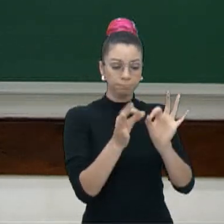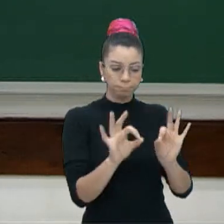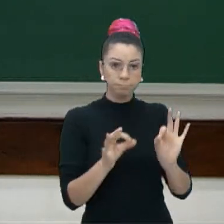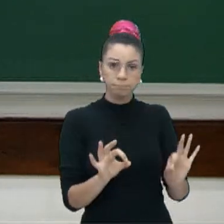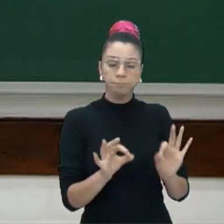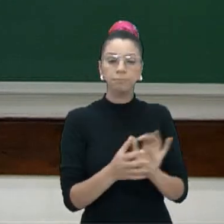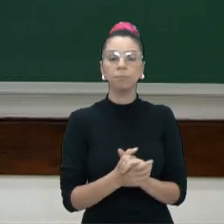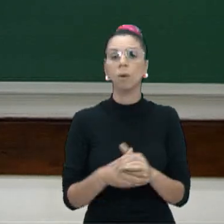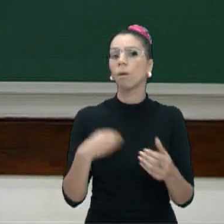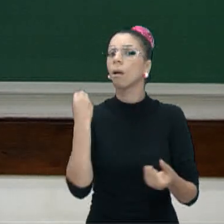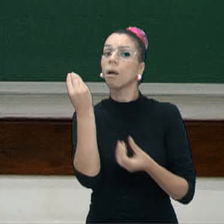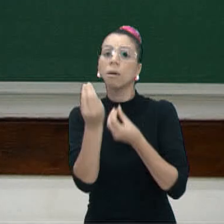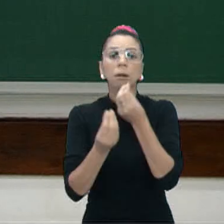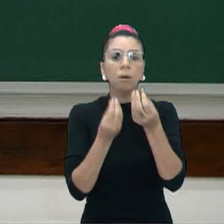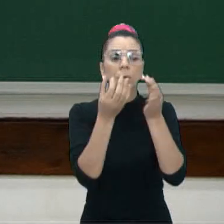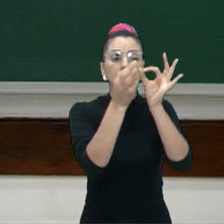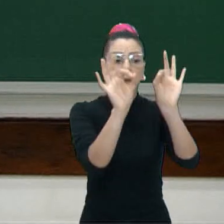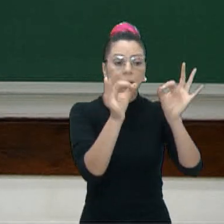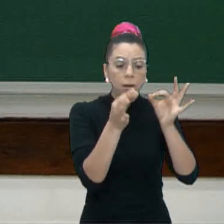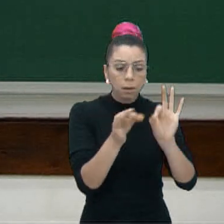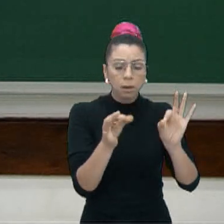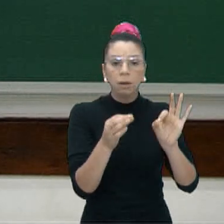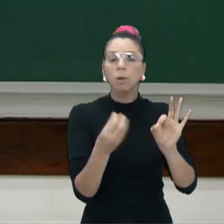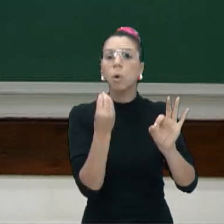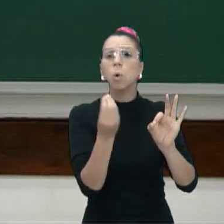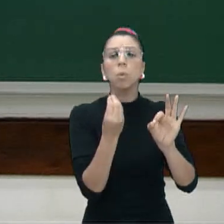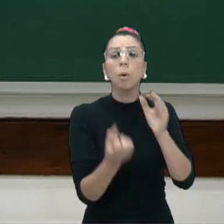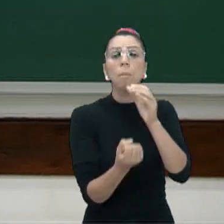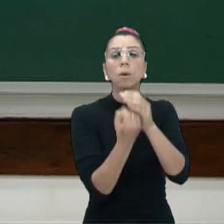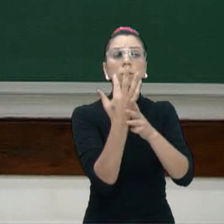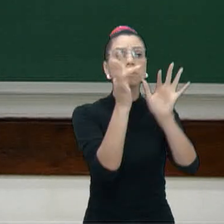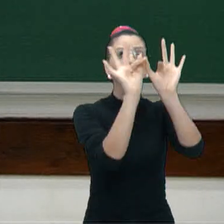quê? Como que se formam as frases. Então ele analisa isso